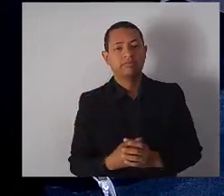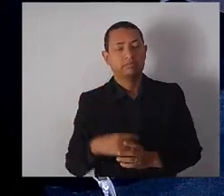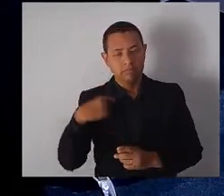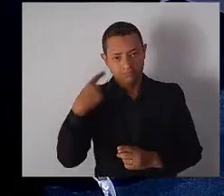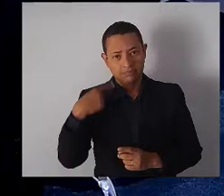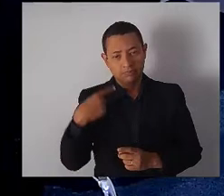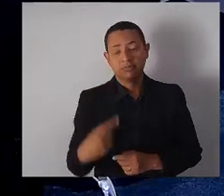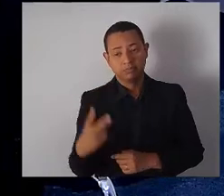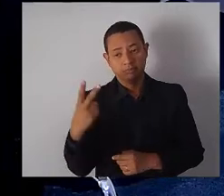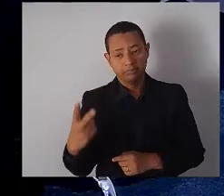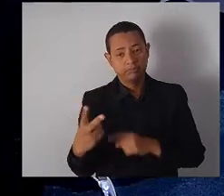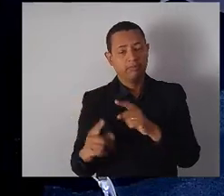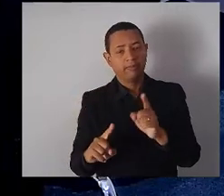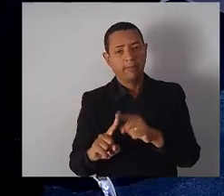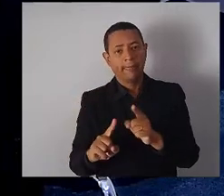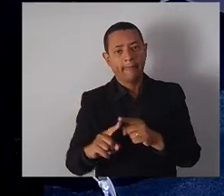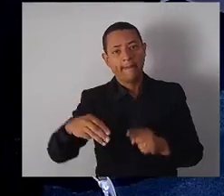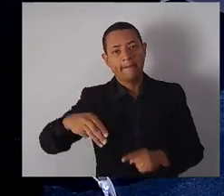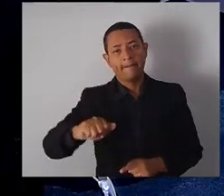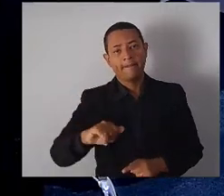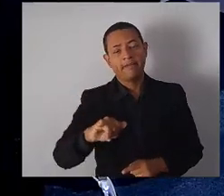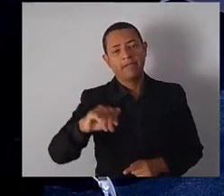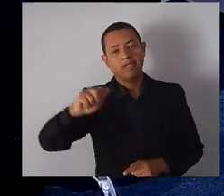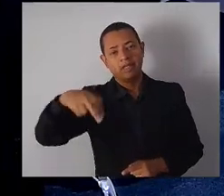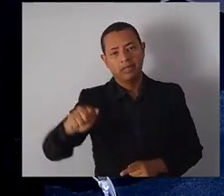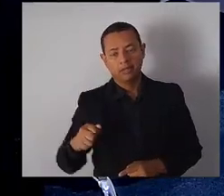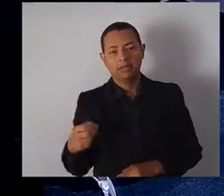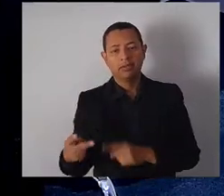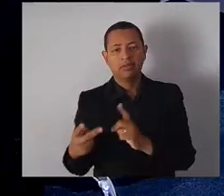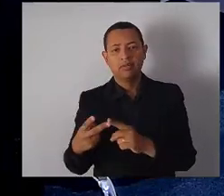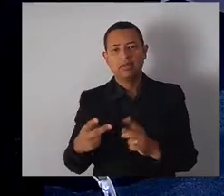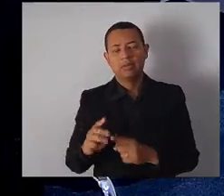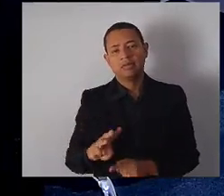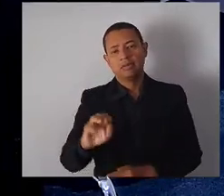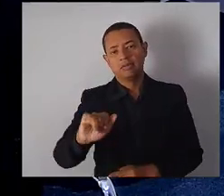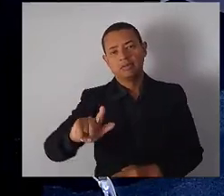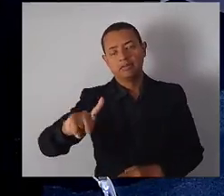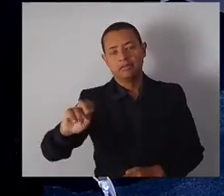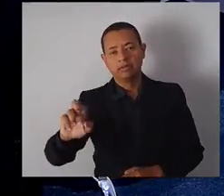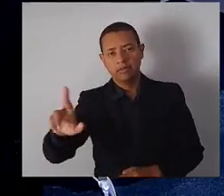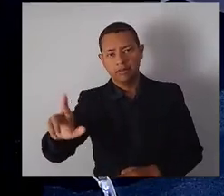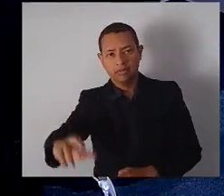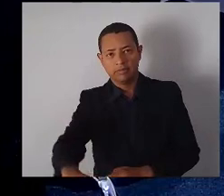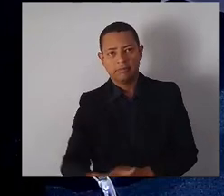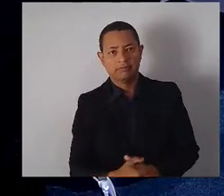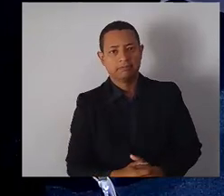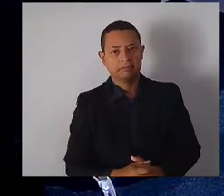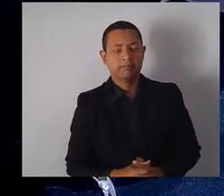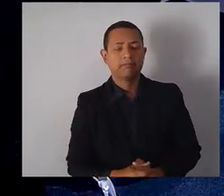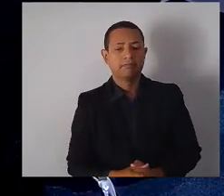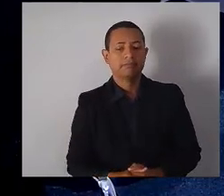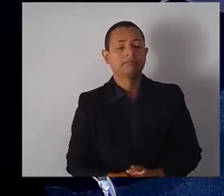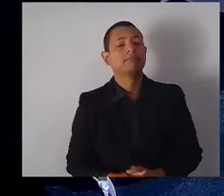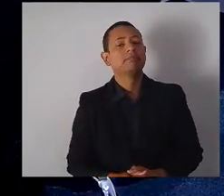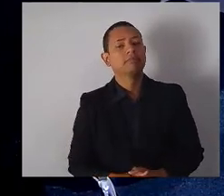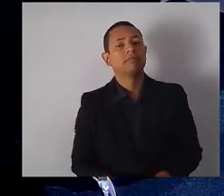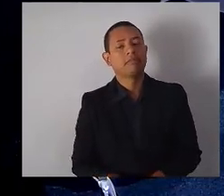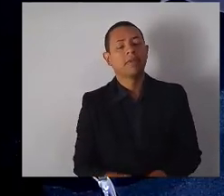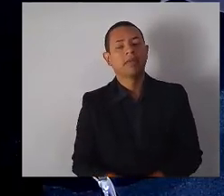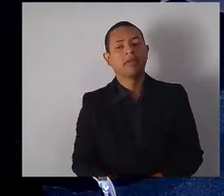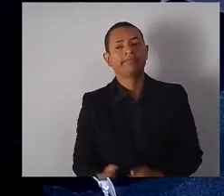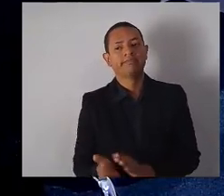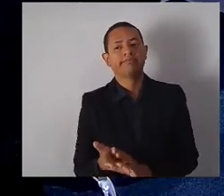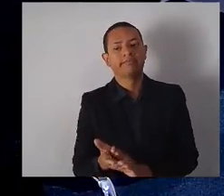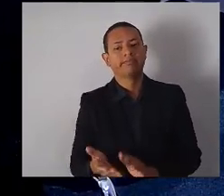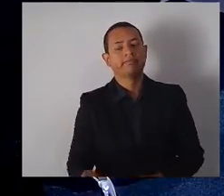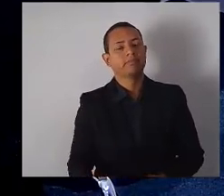Mariana Pedrosa e doutor Wilker Macedo, em nome dos quais, mais uma vez, gostaria de saudar toda a advocacia aqui